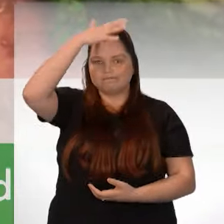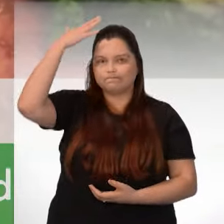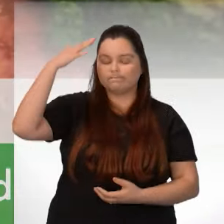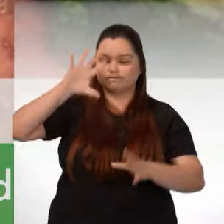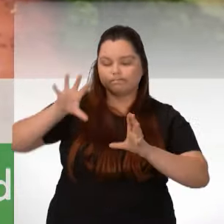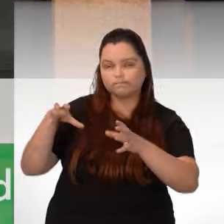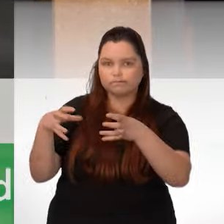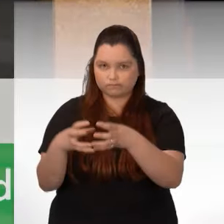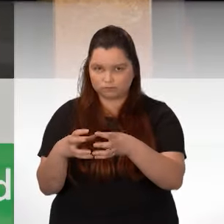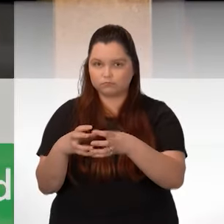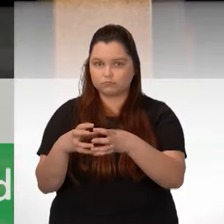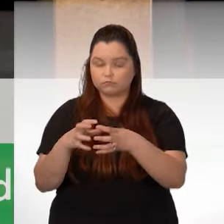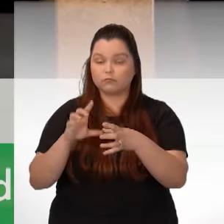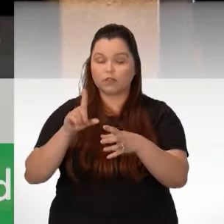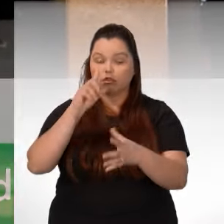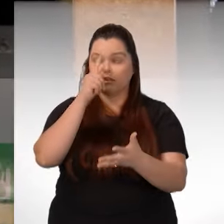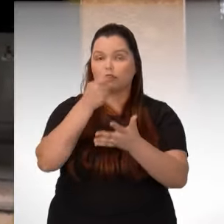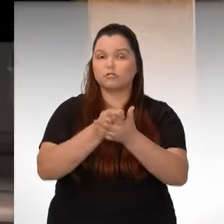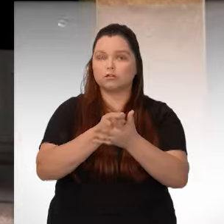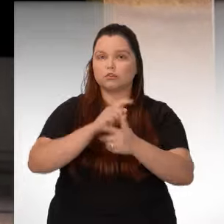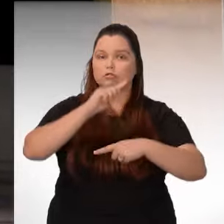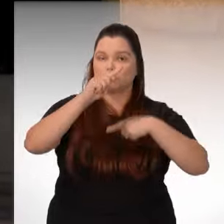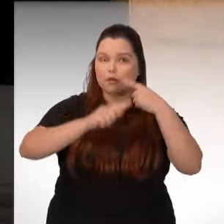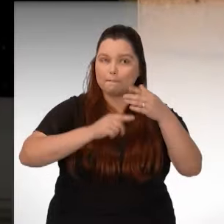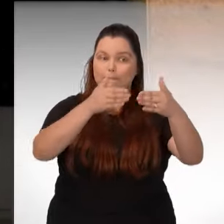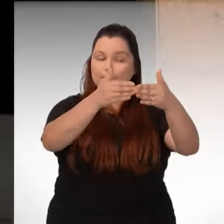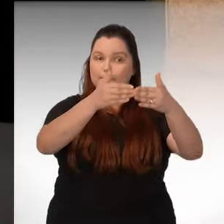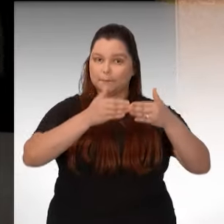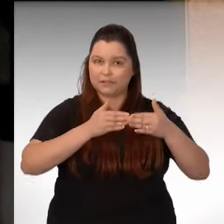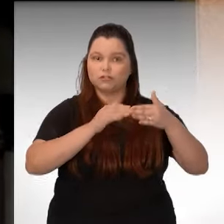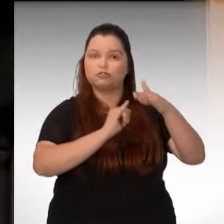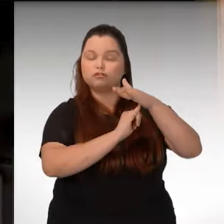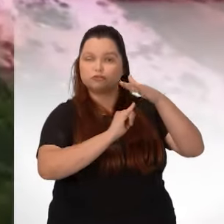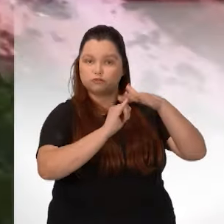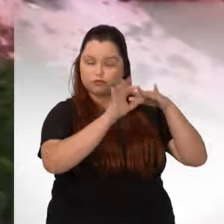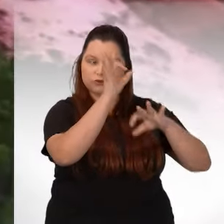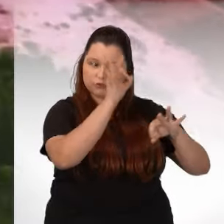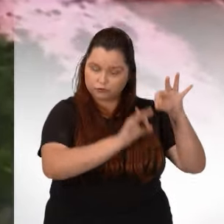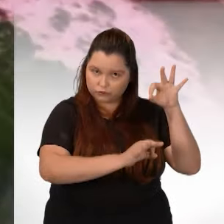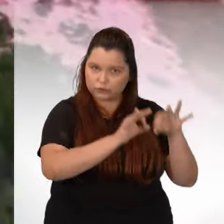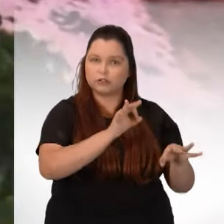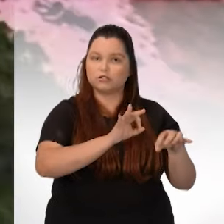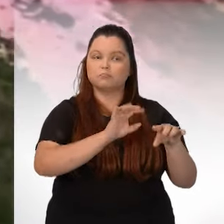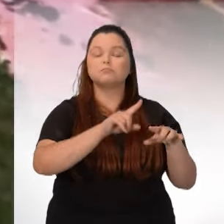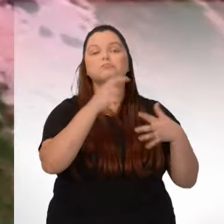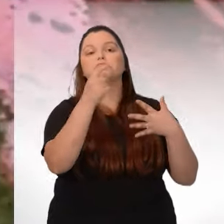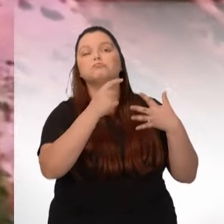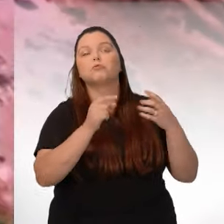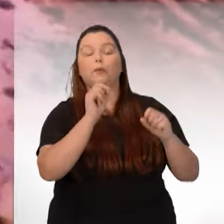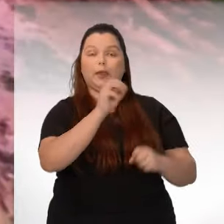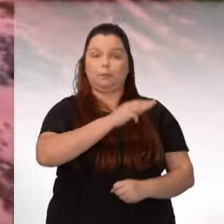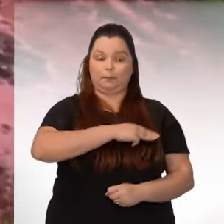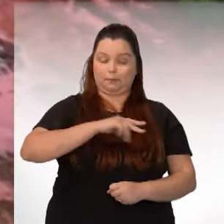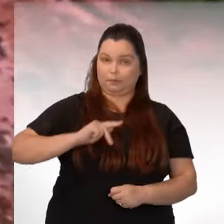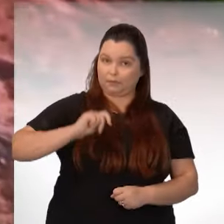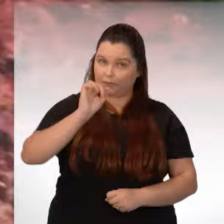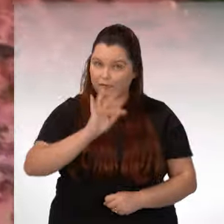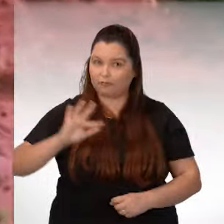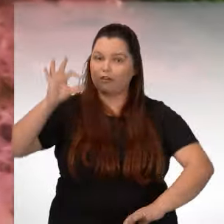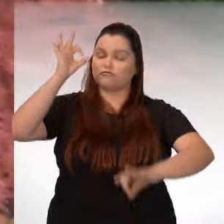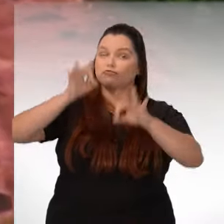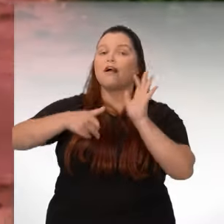morais coletivos. A decisão veio após um pedido das instituições de justiça, entre elas o MPF, para